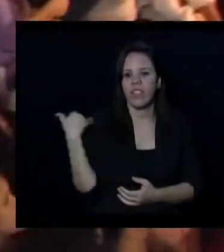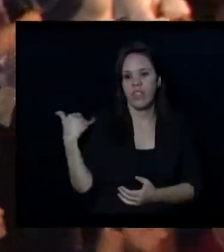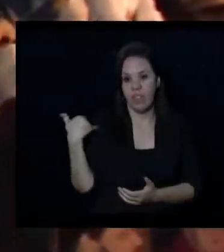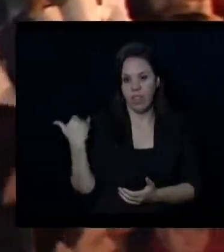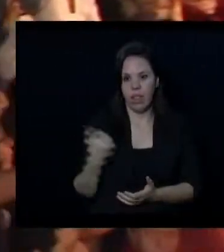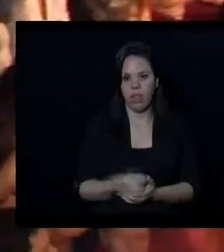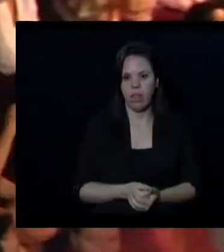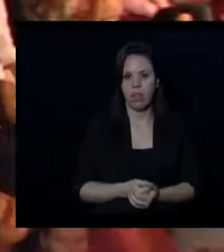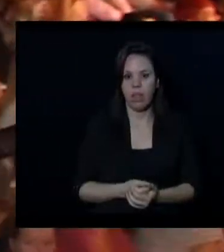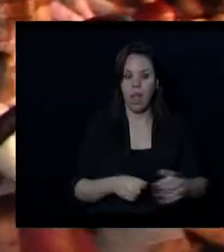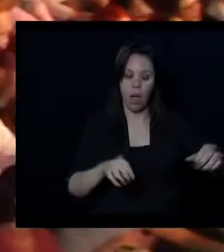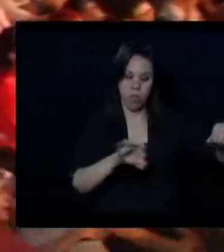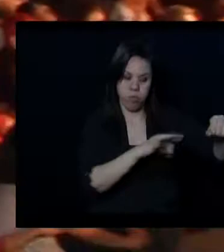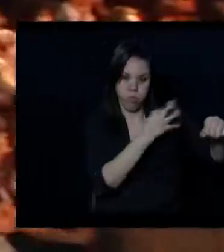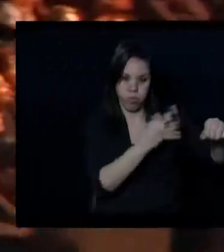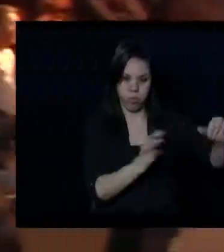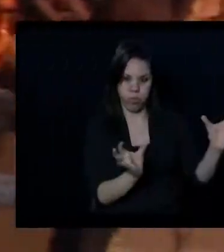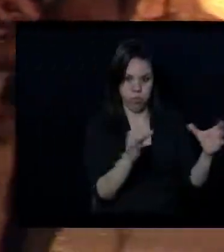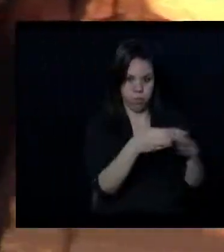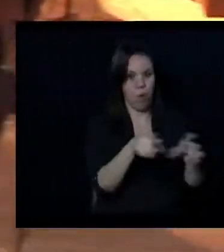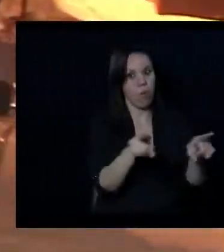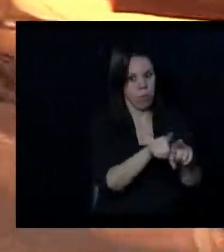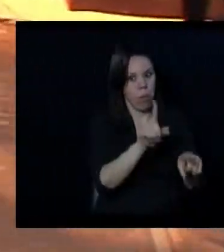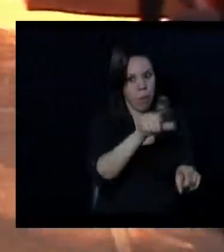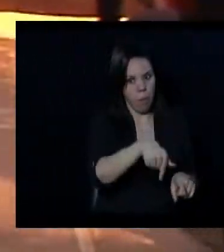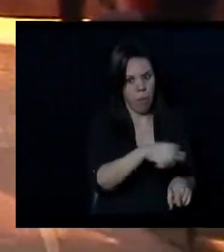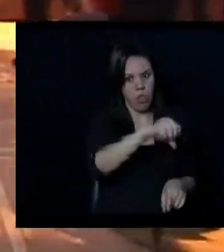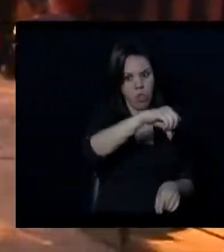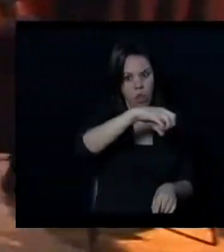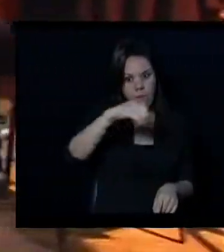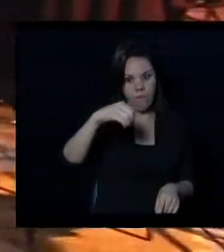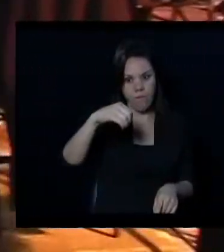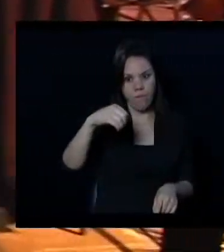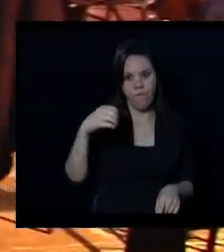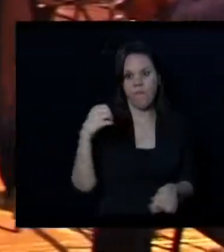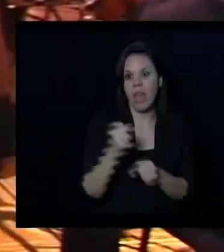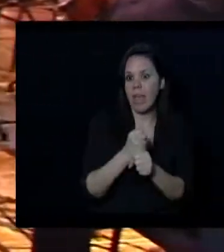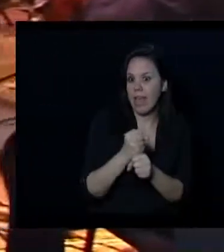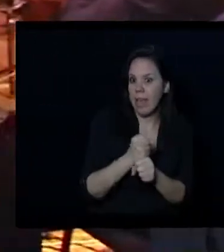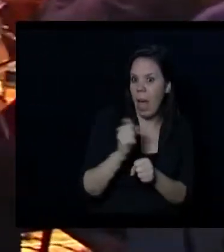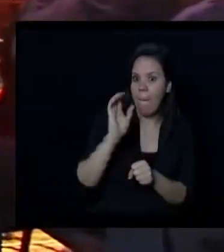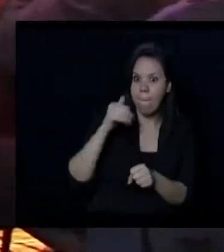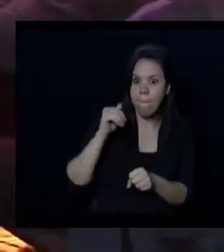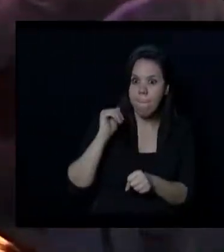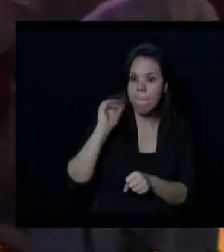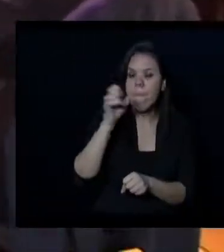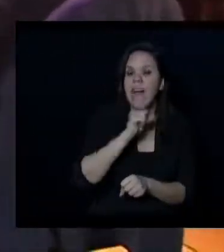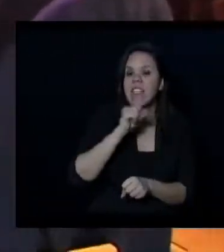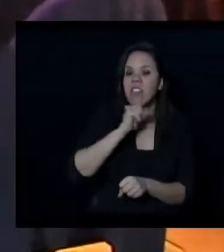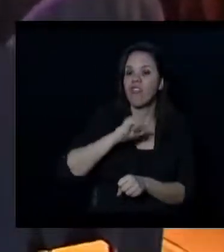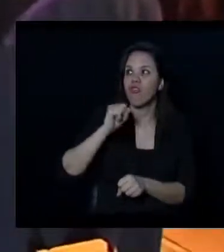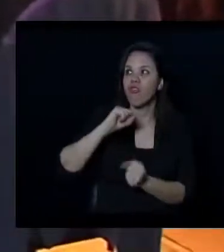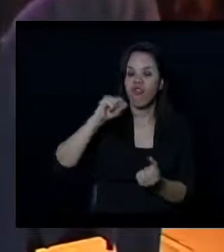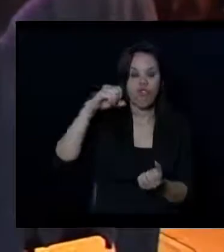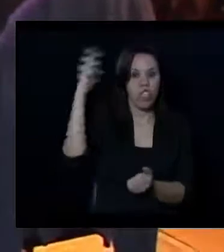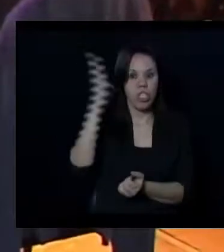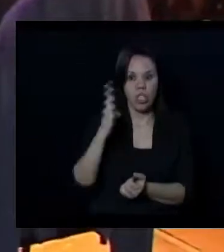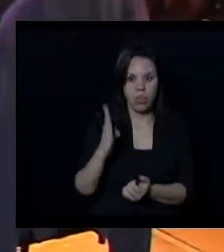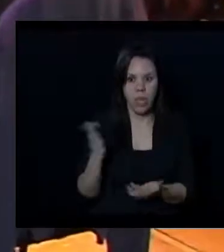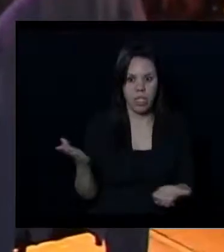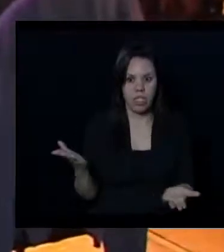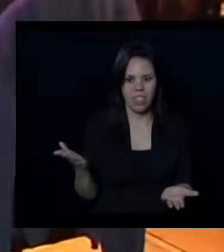aniversário. A Orquestra Sinfônica completou 90 anos. É a mais antiga do país. Música